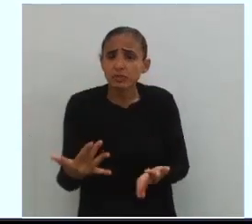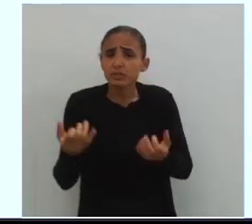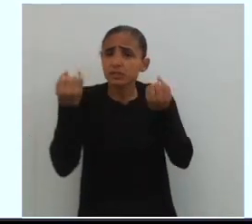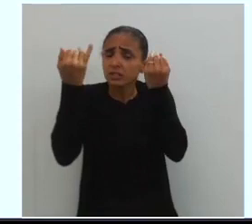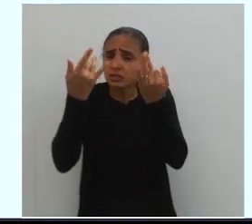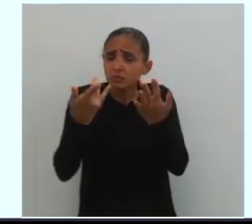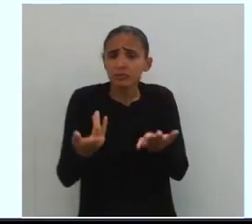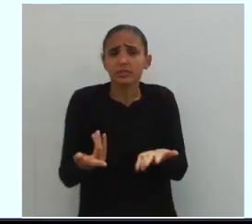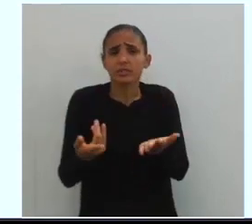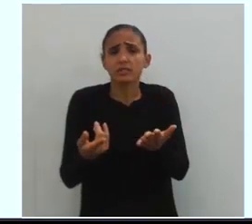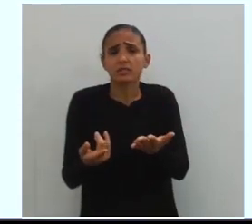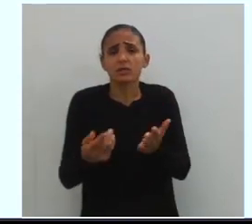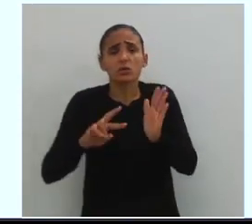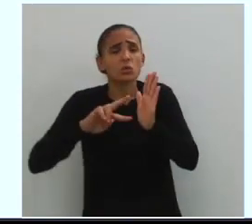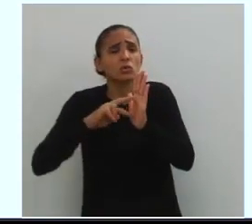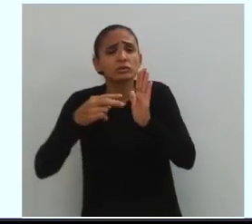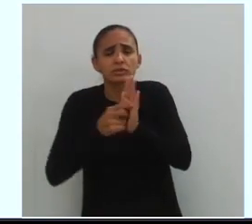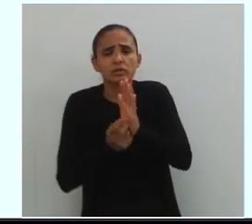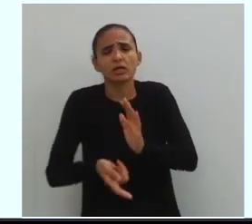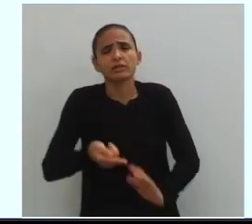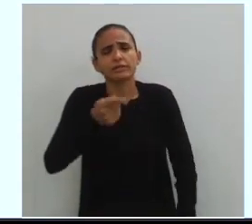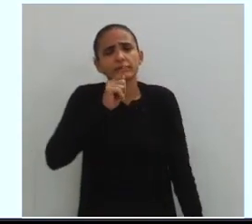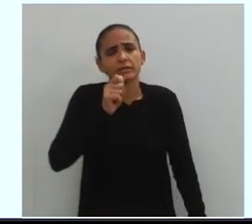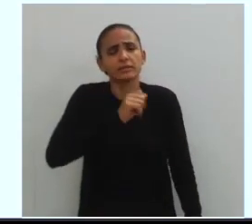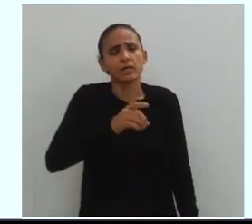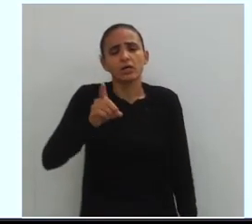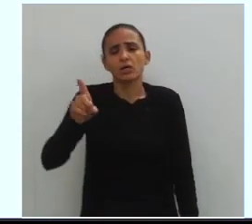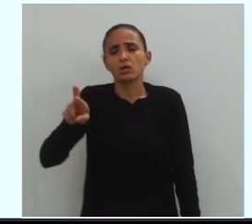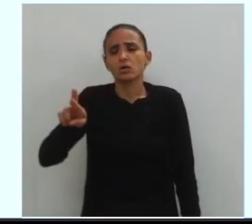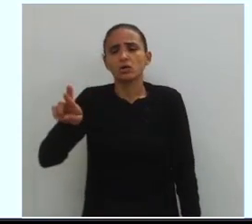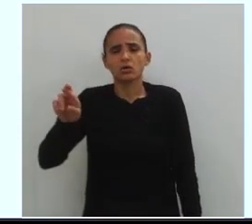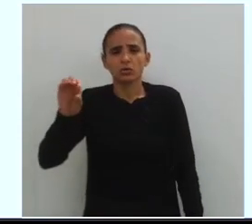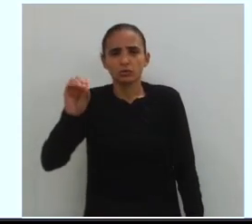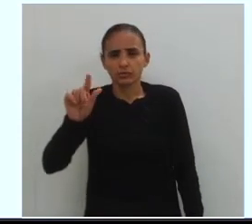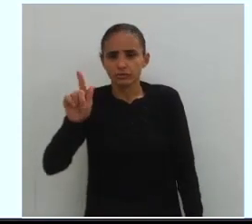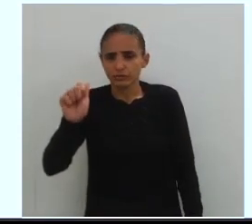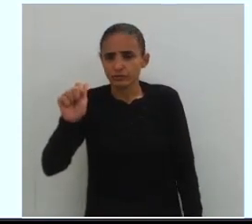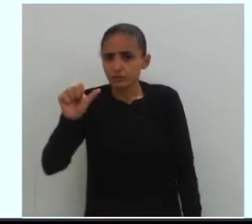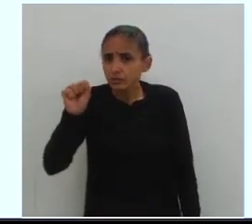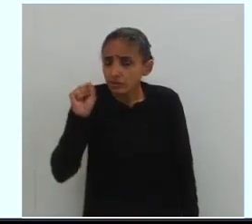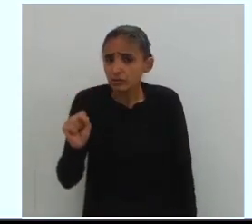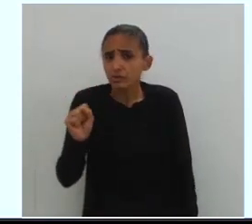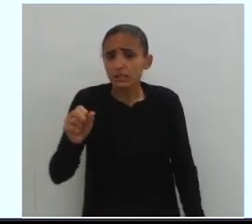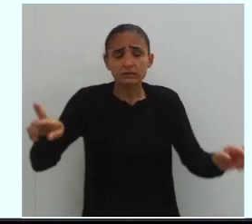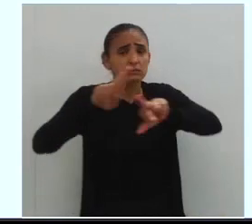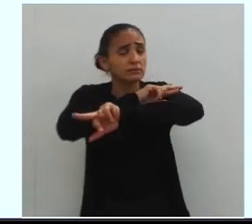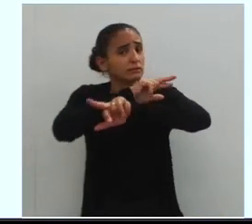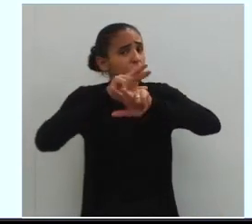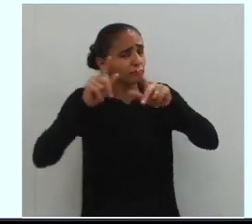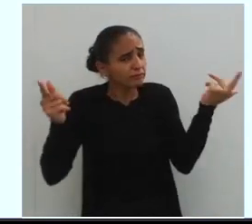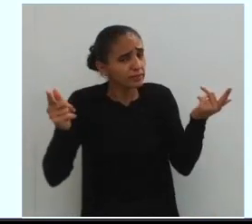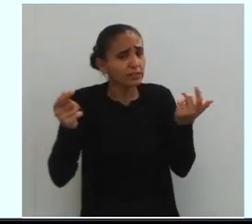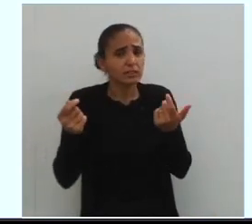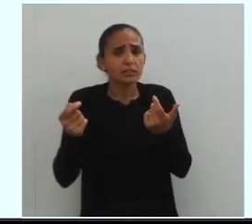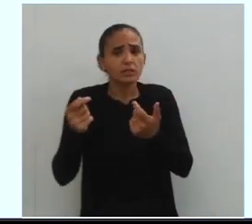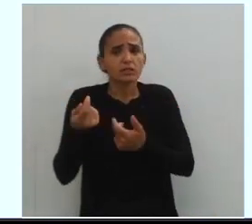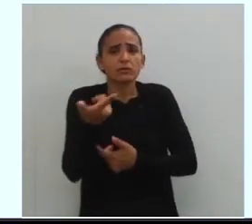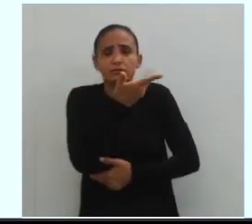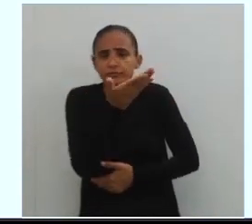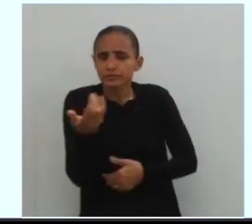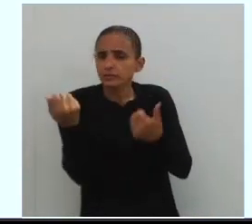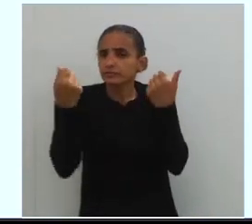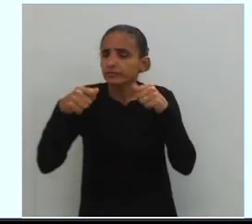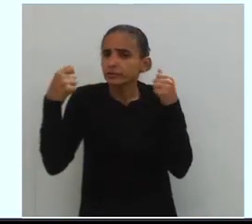uso de drogas, né, que estão relacionadas aí nos ambientes familiares, né? Então, existe esse uso